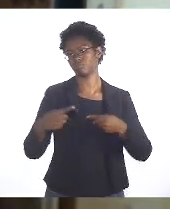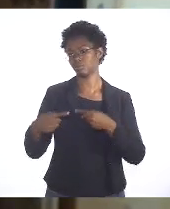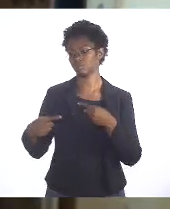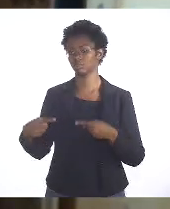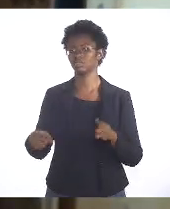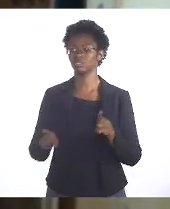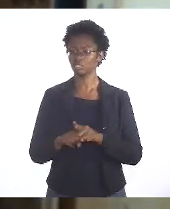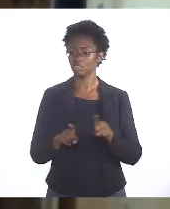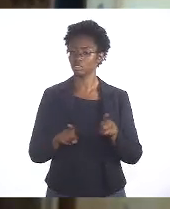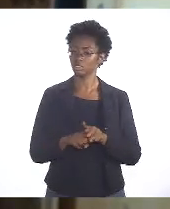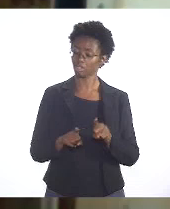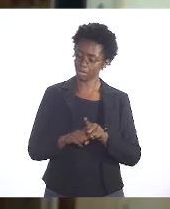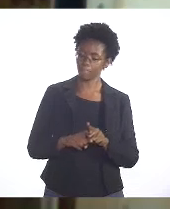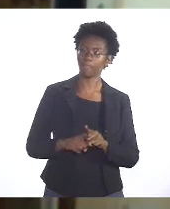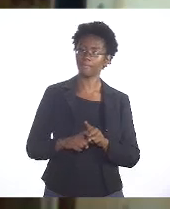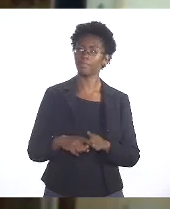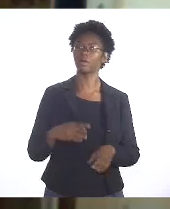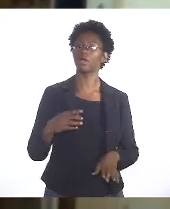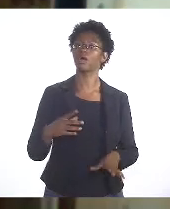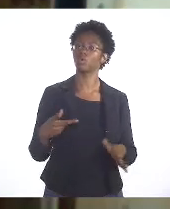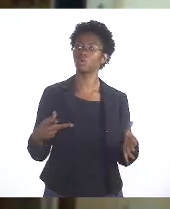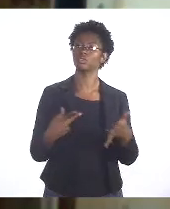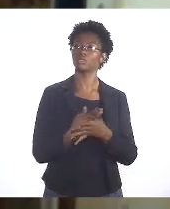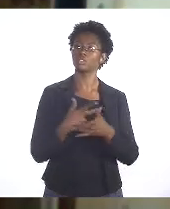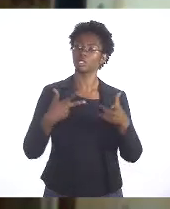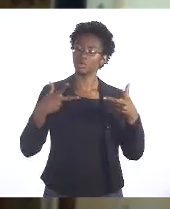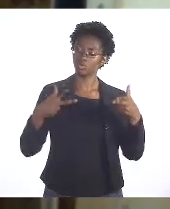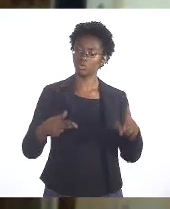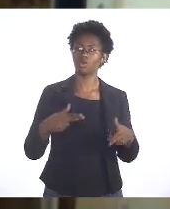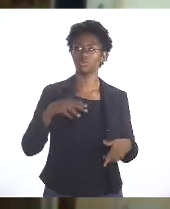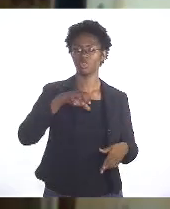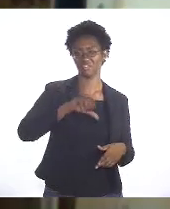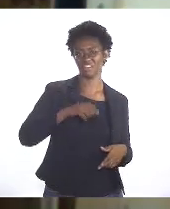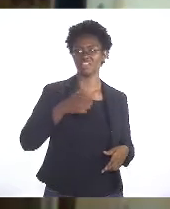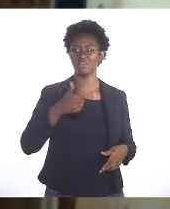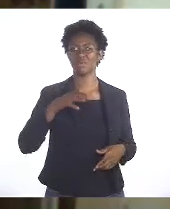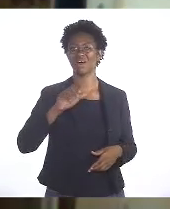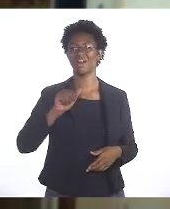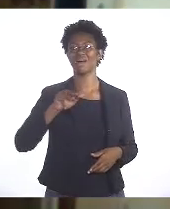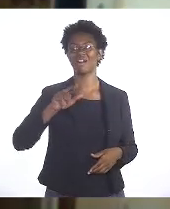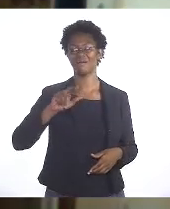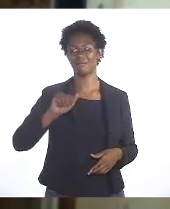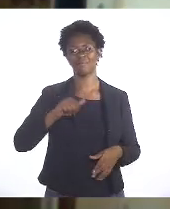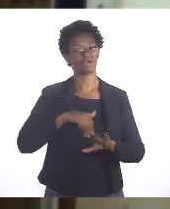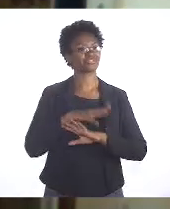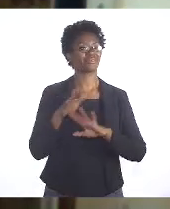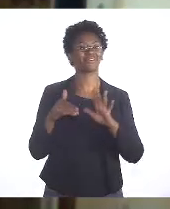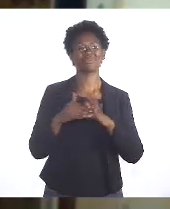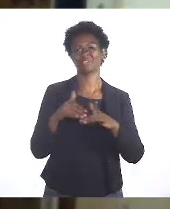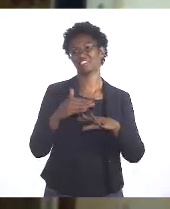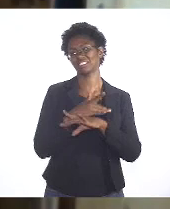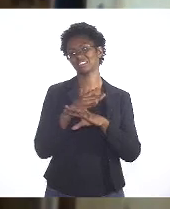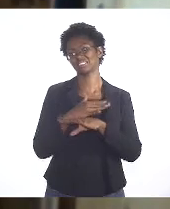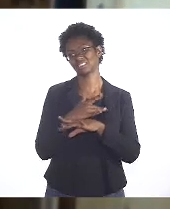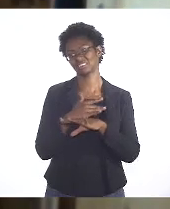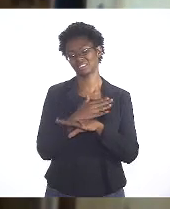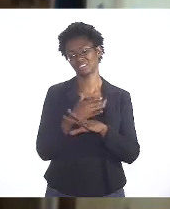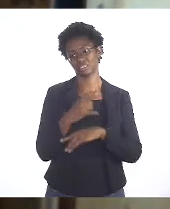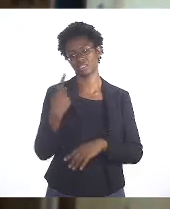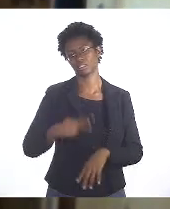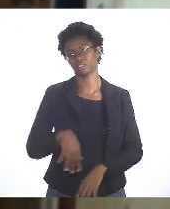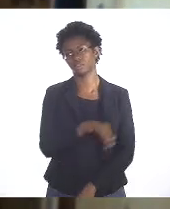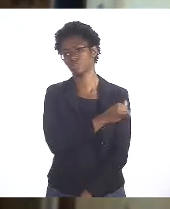nas 91 câmaras de vereadores de todos os municípios desse estado, que eu me